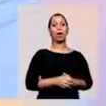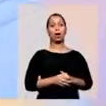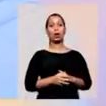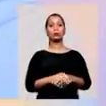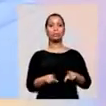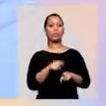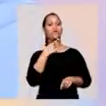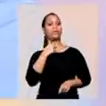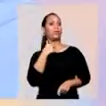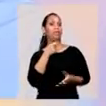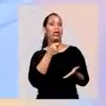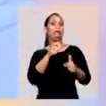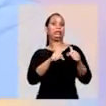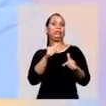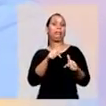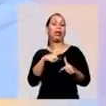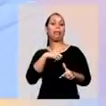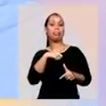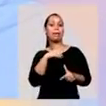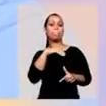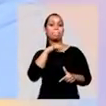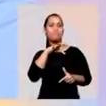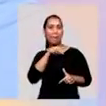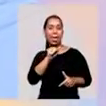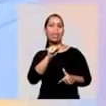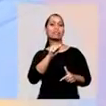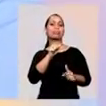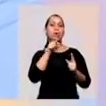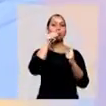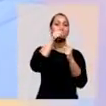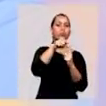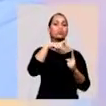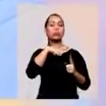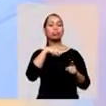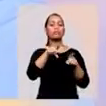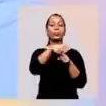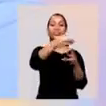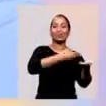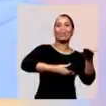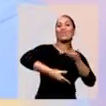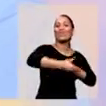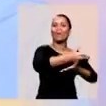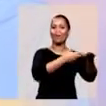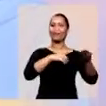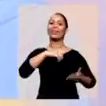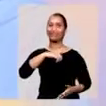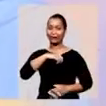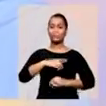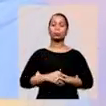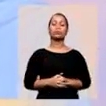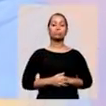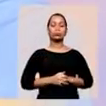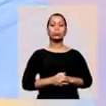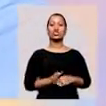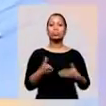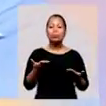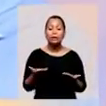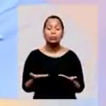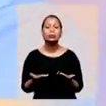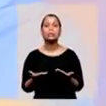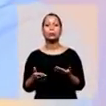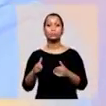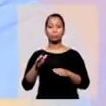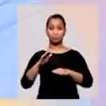para aquela situação que tem muita meta, muita evolução rápida ali, muita troca, muitas vezes, muita rotatividade.